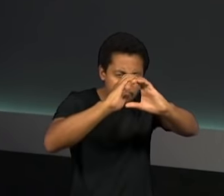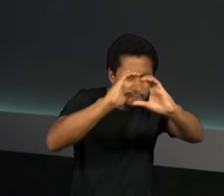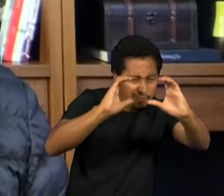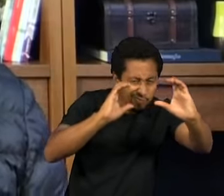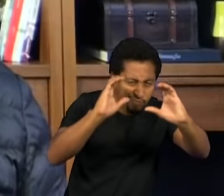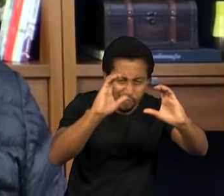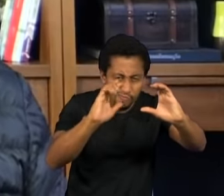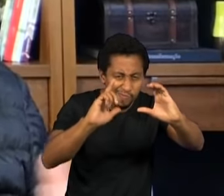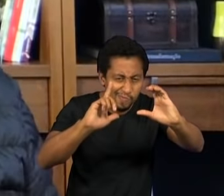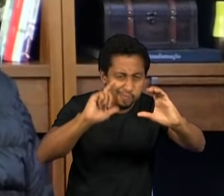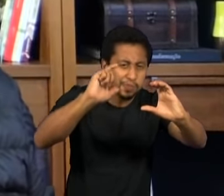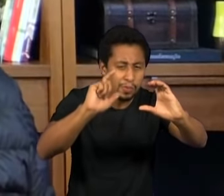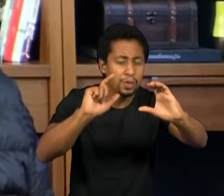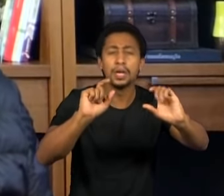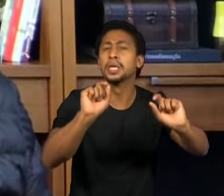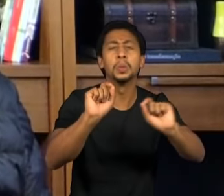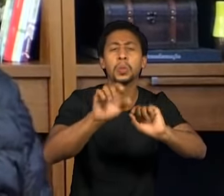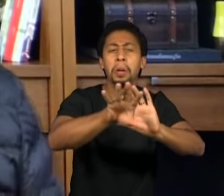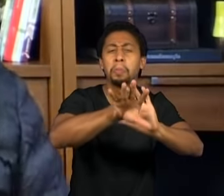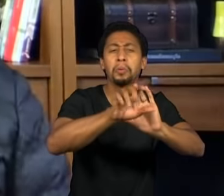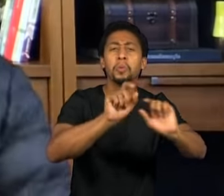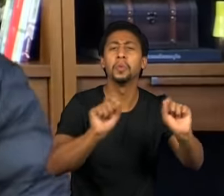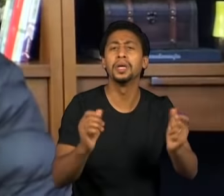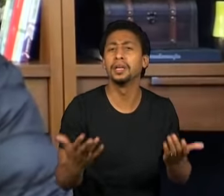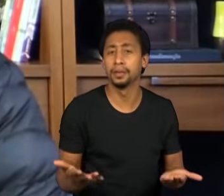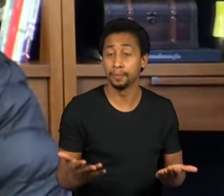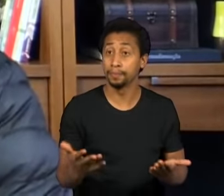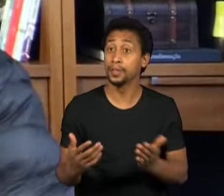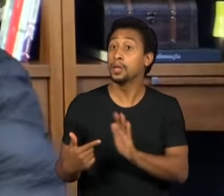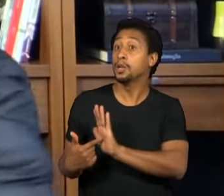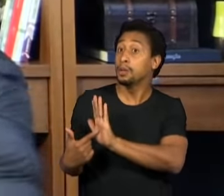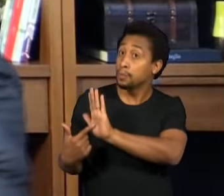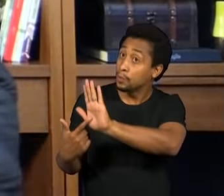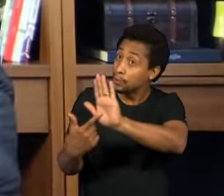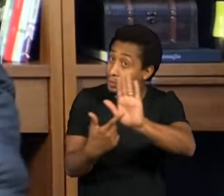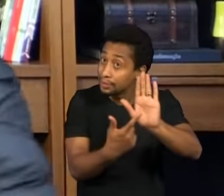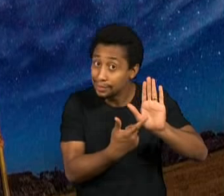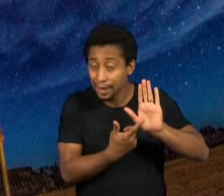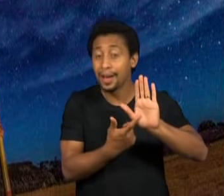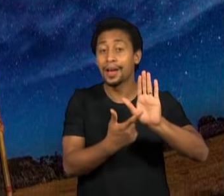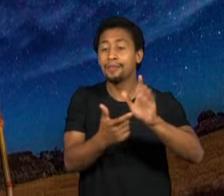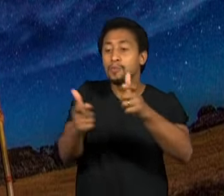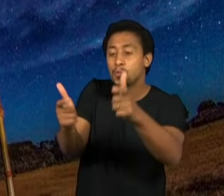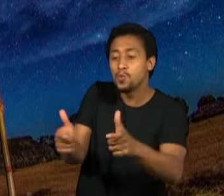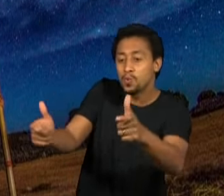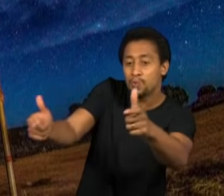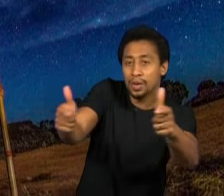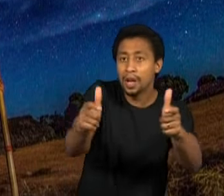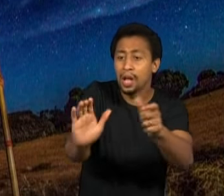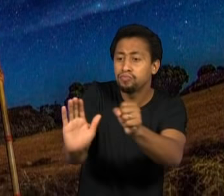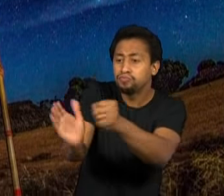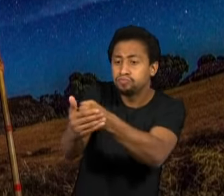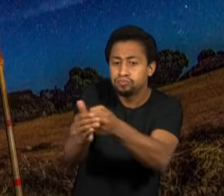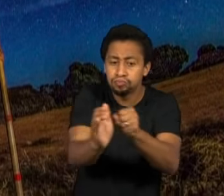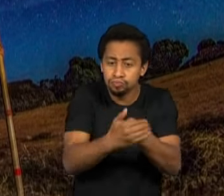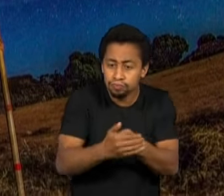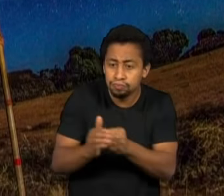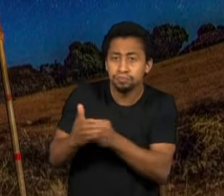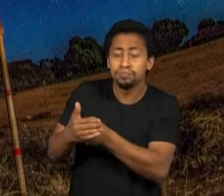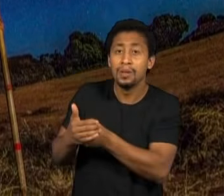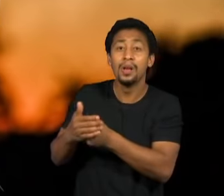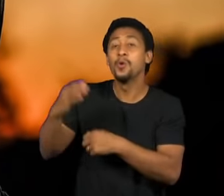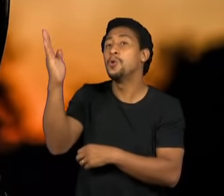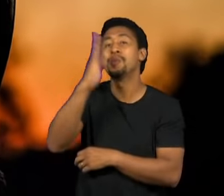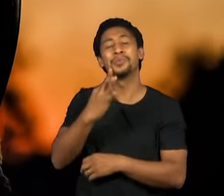câmera? Retratar um Brasil que muita gente não sabe que existe. Sabe que existe através da